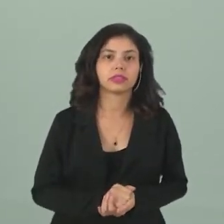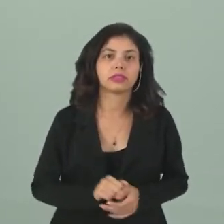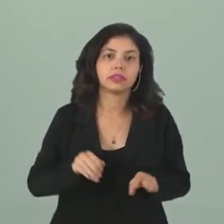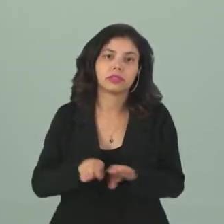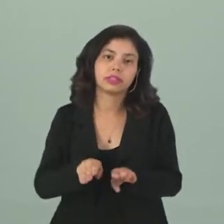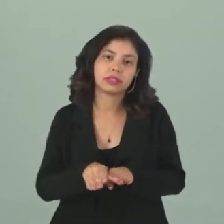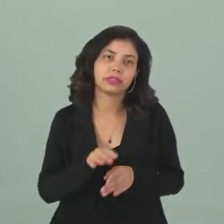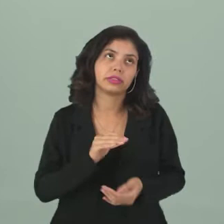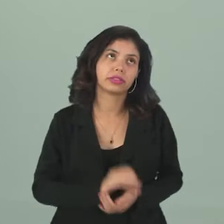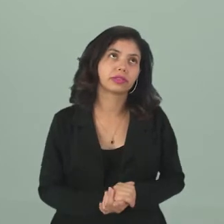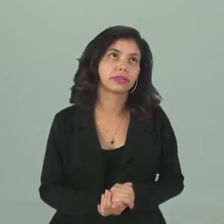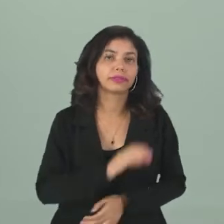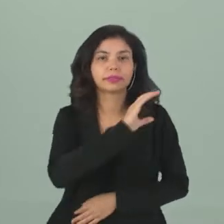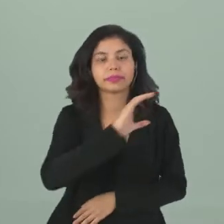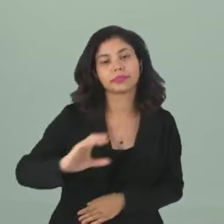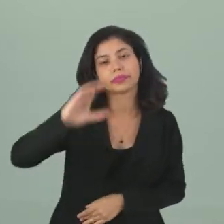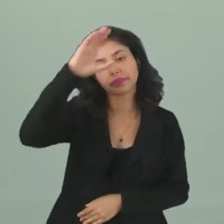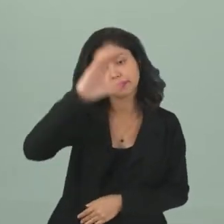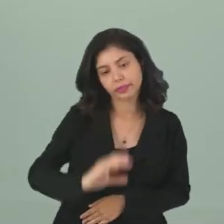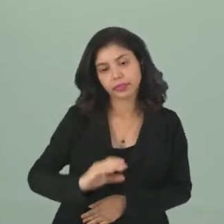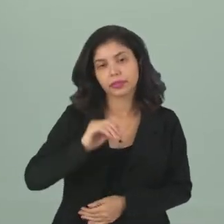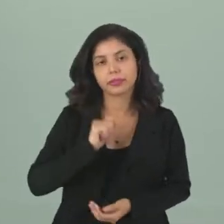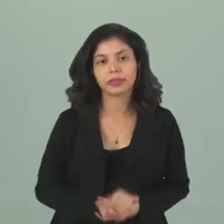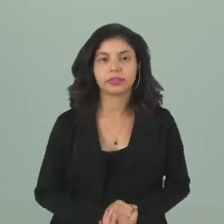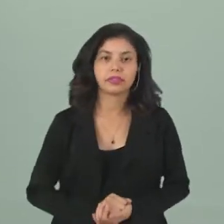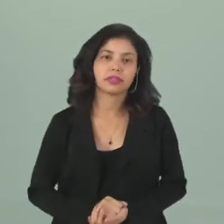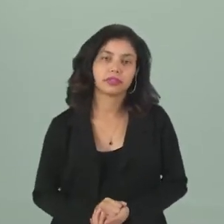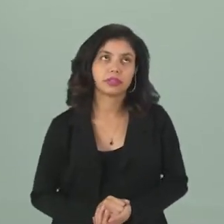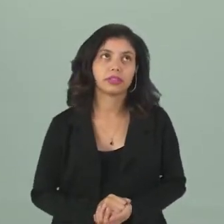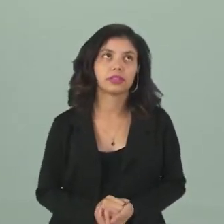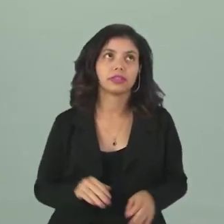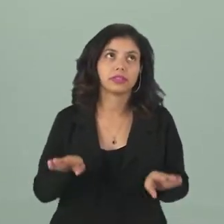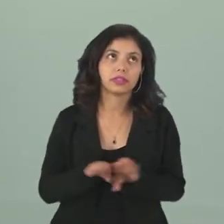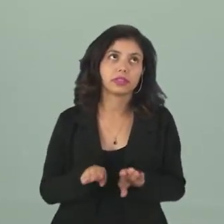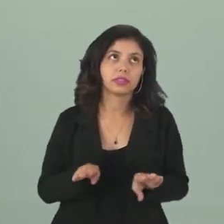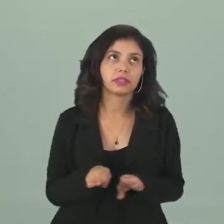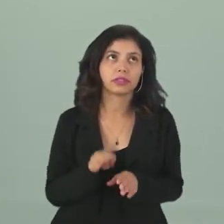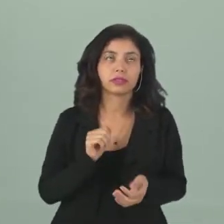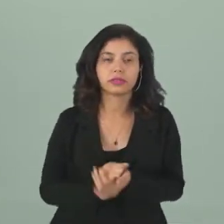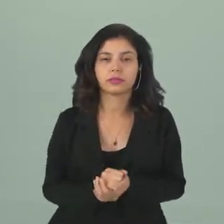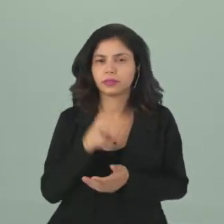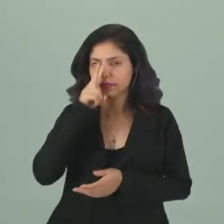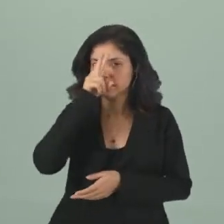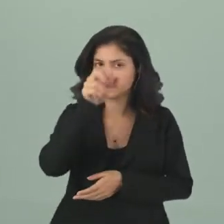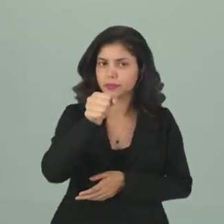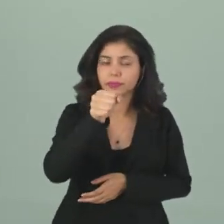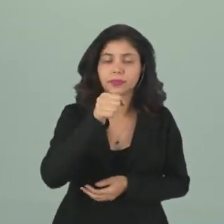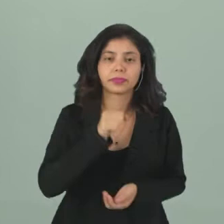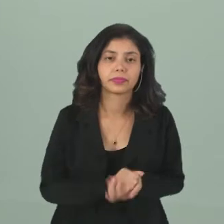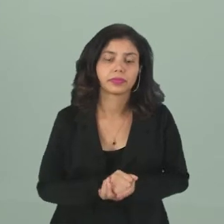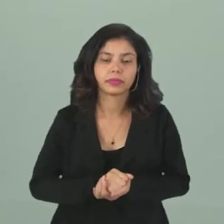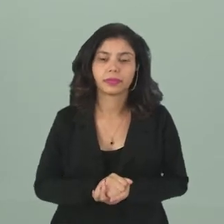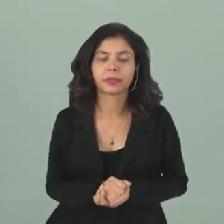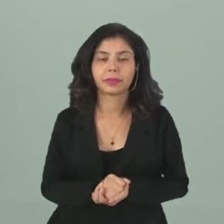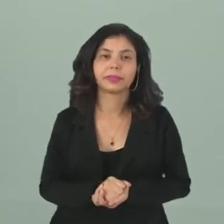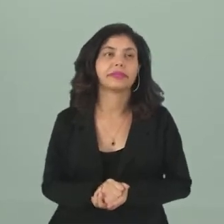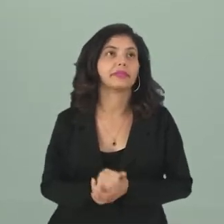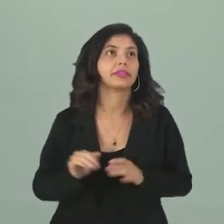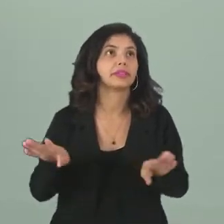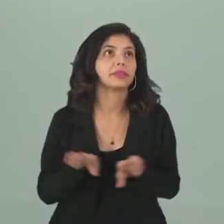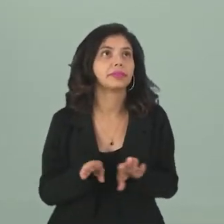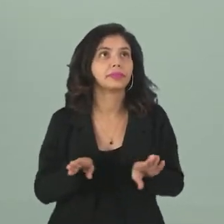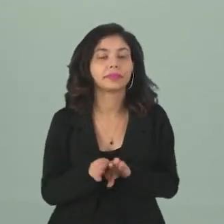Igreja Católica era a grande dominante, certo? Era quem dominava ideologicamente no